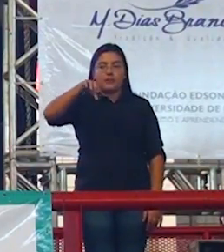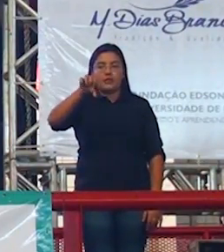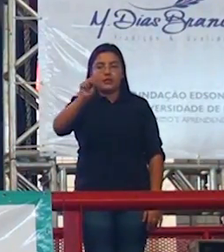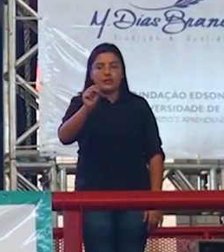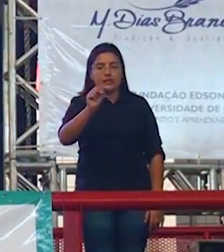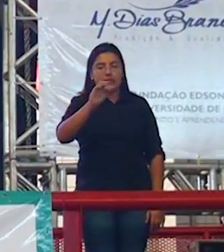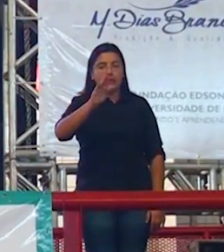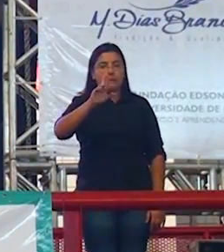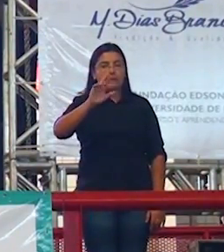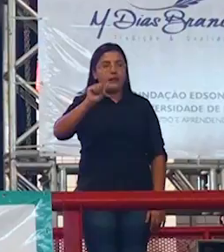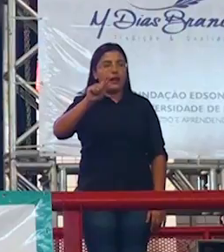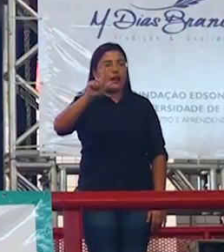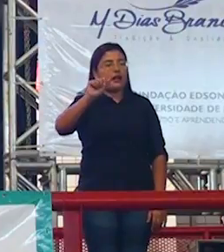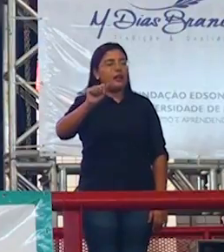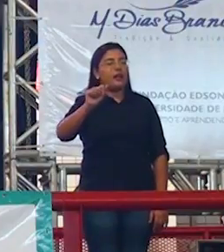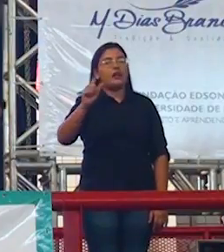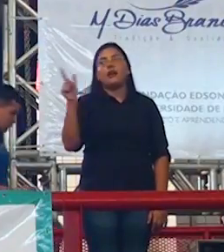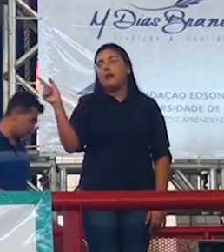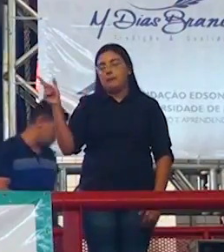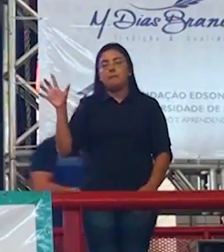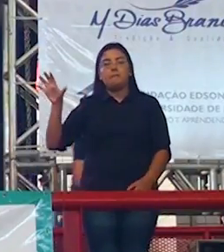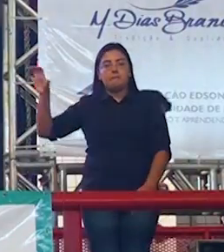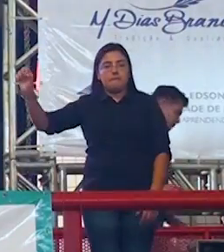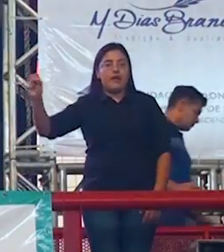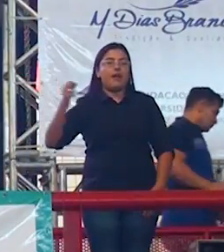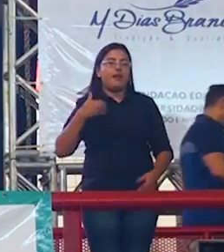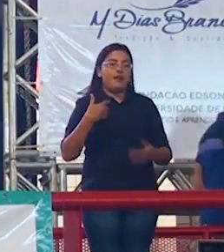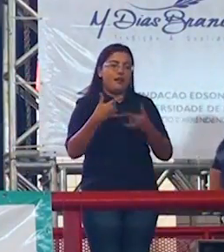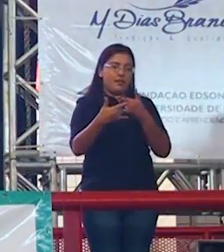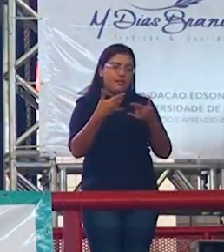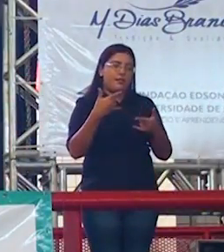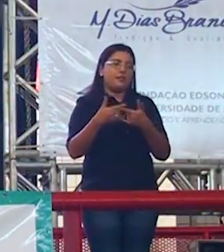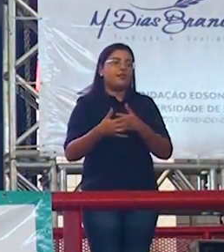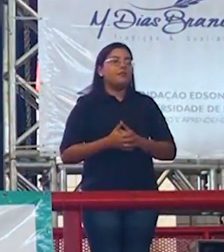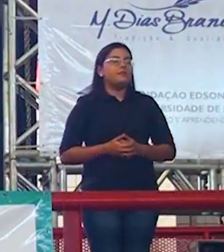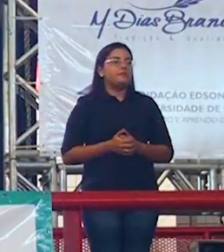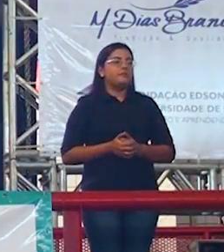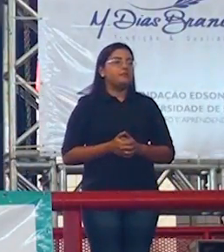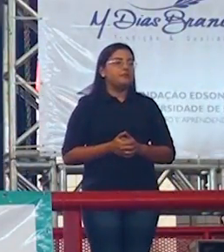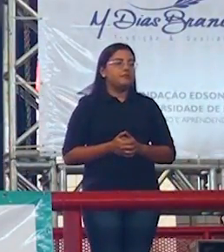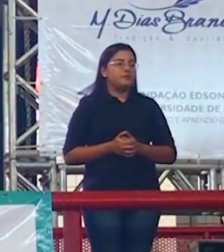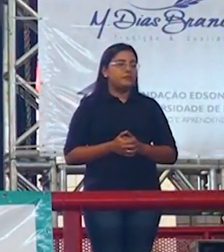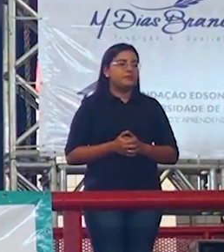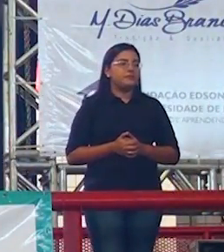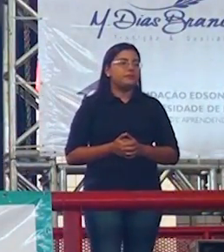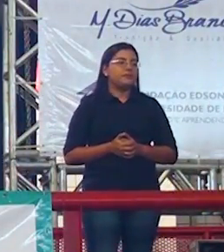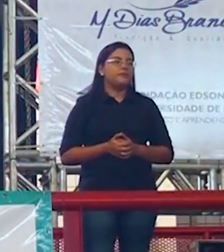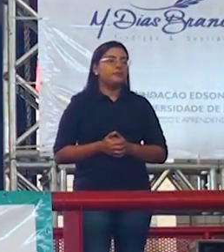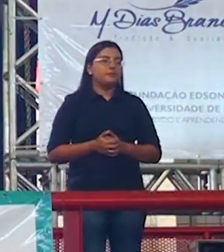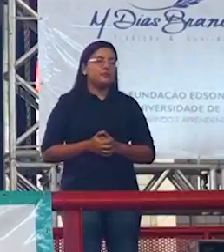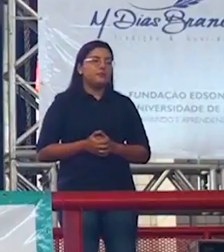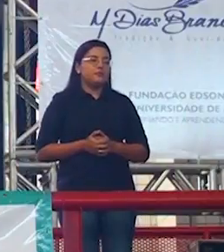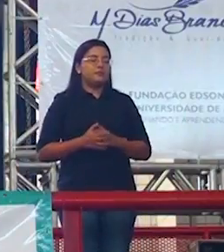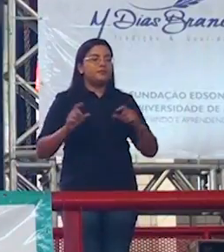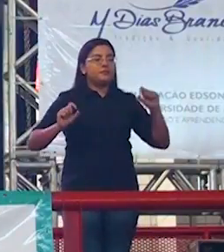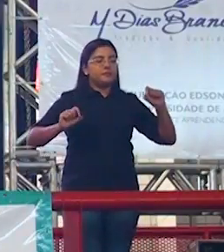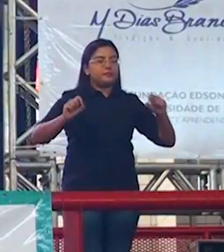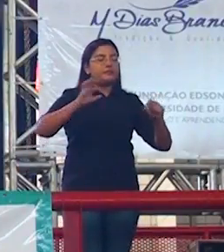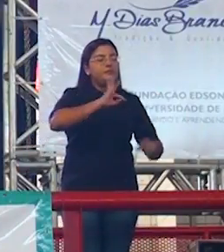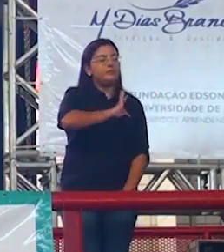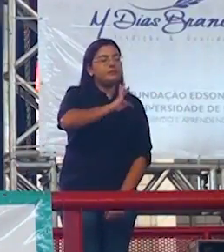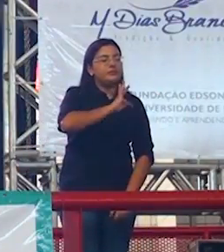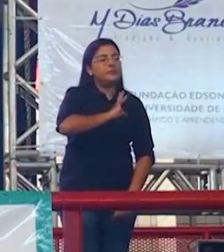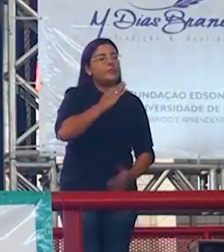professor Normando. Meus amigos, então esse é o nosso tema, ó. Técnicas de estudo